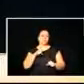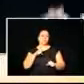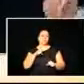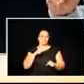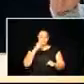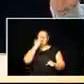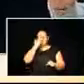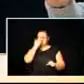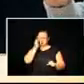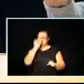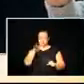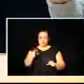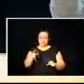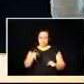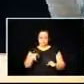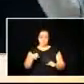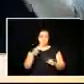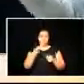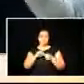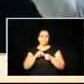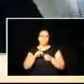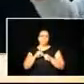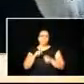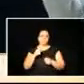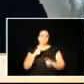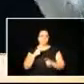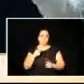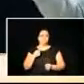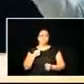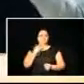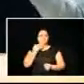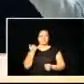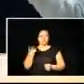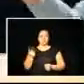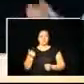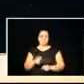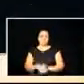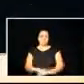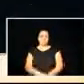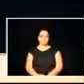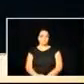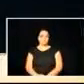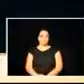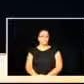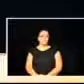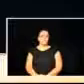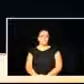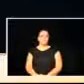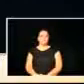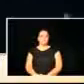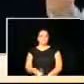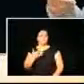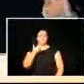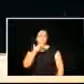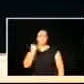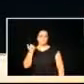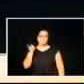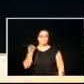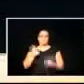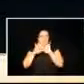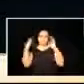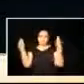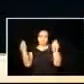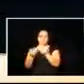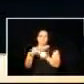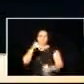pelo menos, dar um alívio financeiro, um pequeno alívio financeiro para essas famílias que dedicam tanto à Universidade de